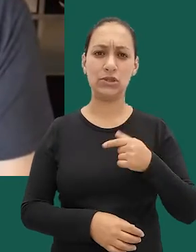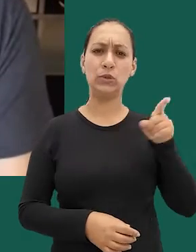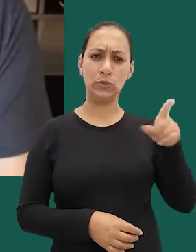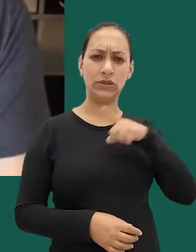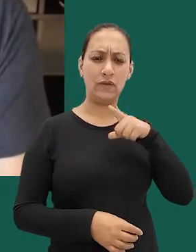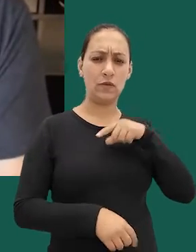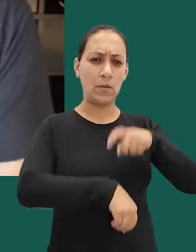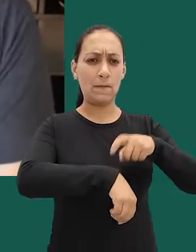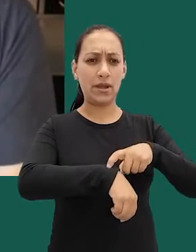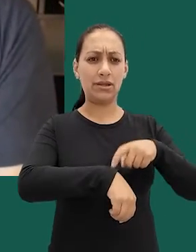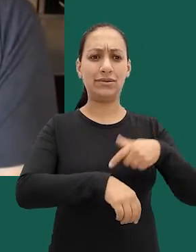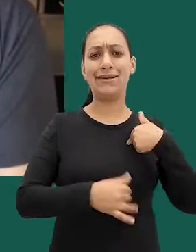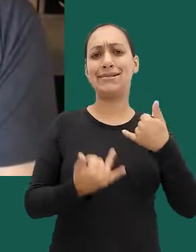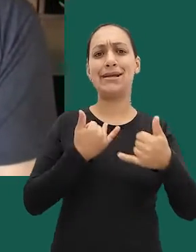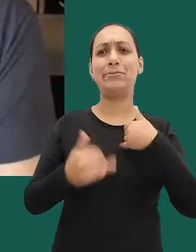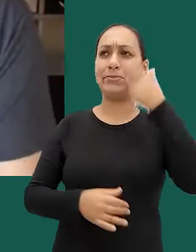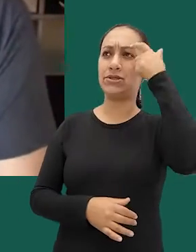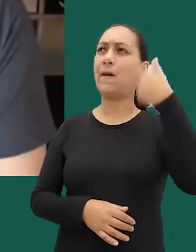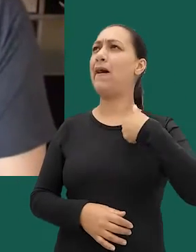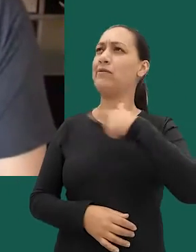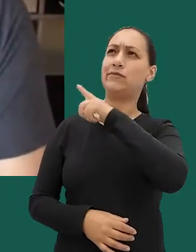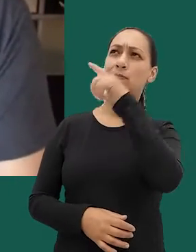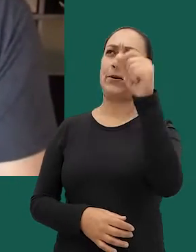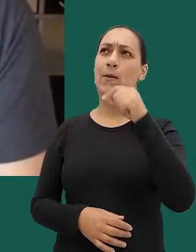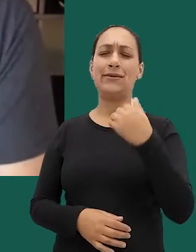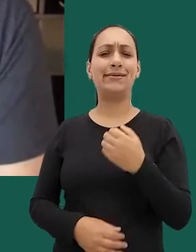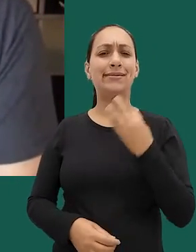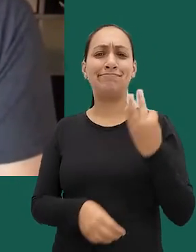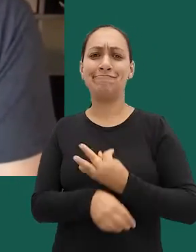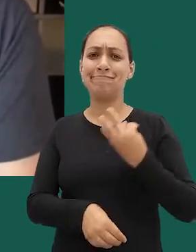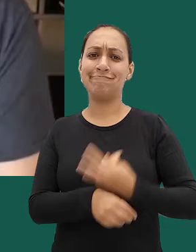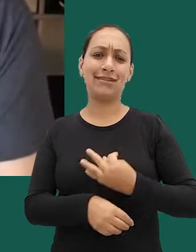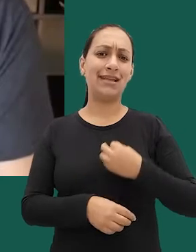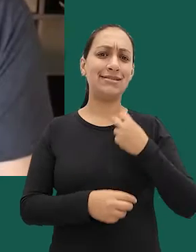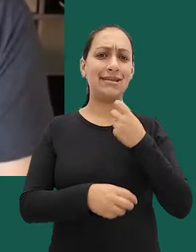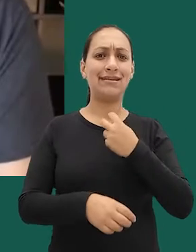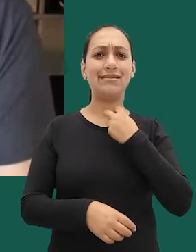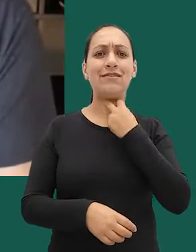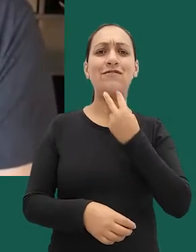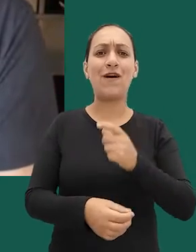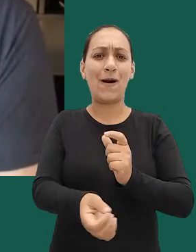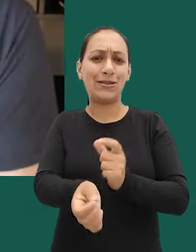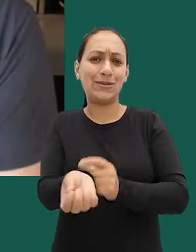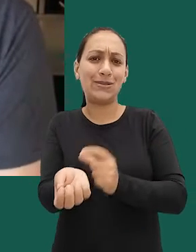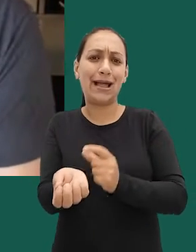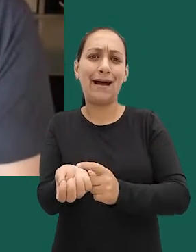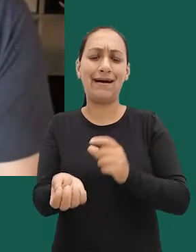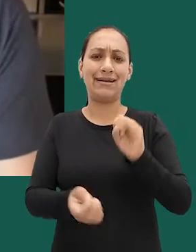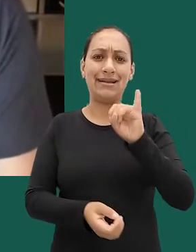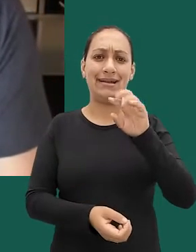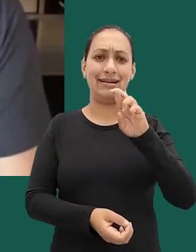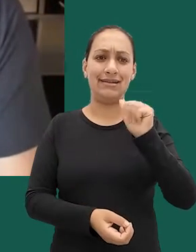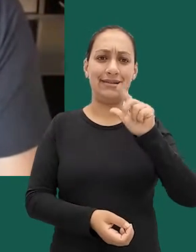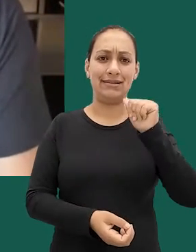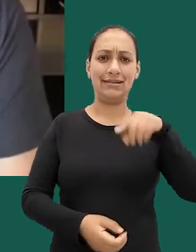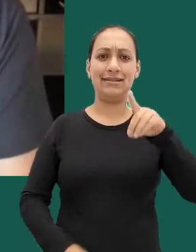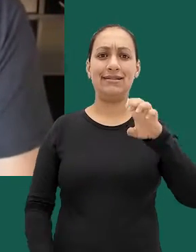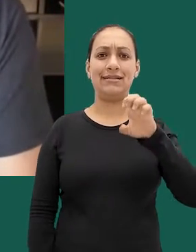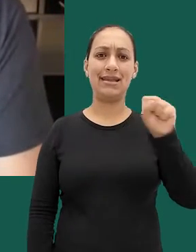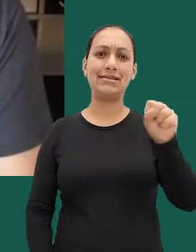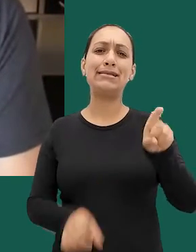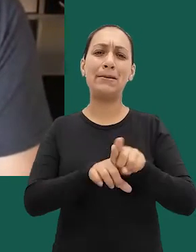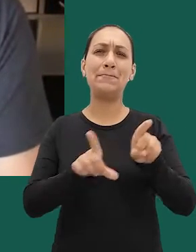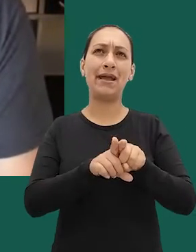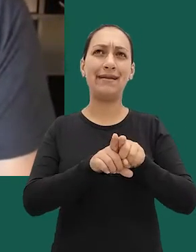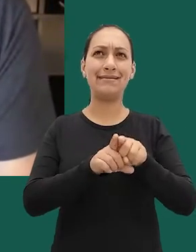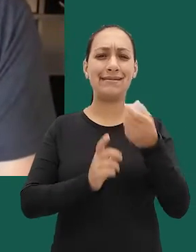quase, vou me embora daqui, não aguento mais esse sotaque irlandês, ou na Inglaterra também, depois eu sei que vocês moraram em